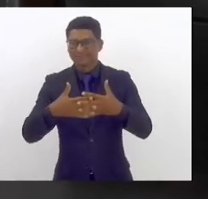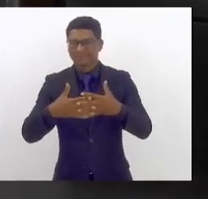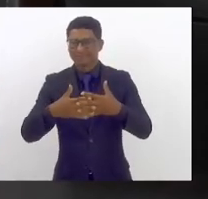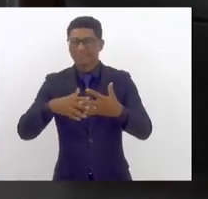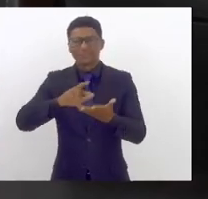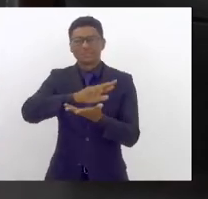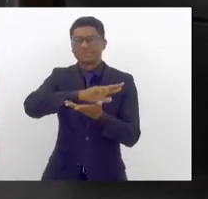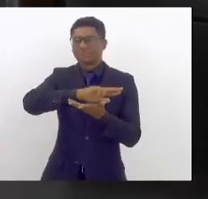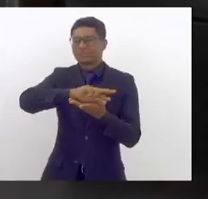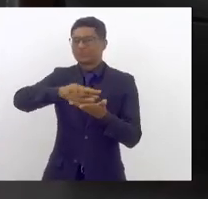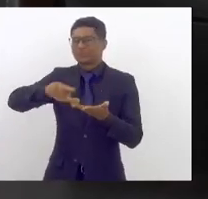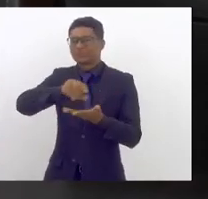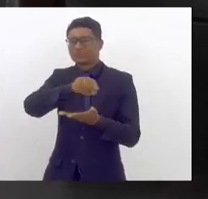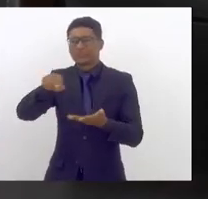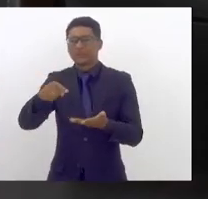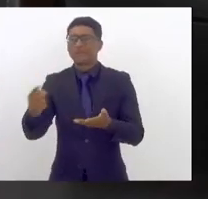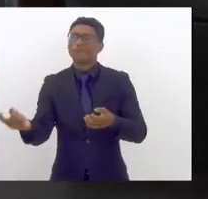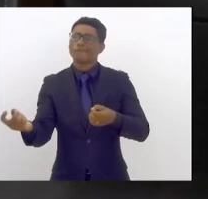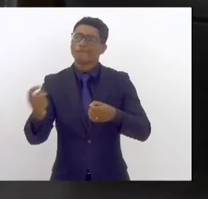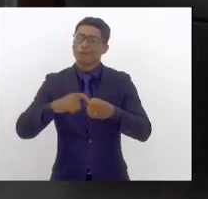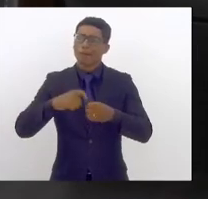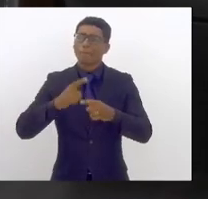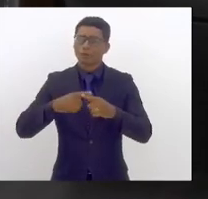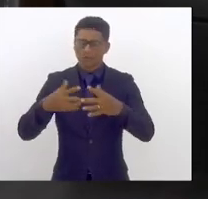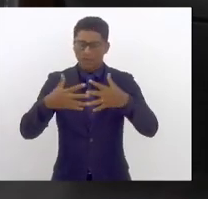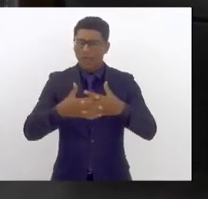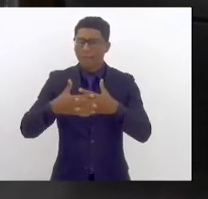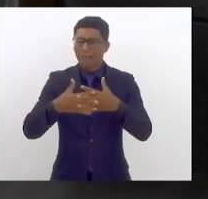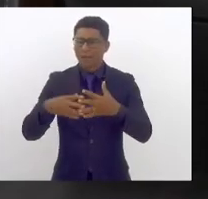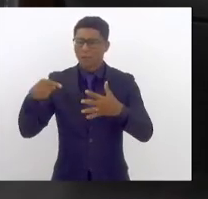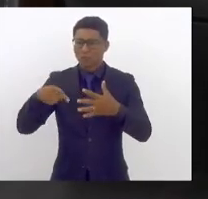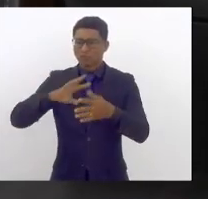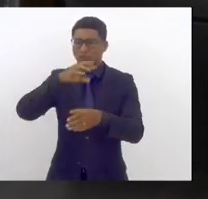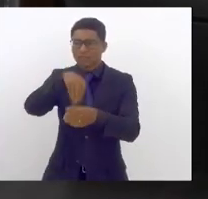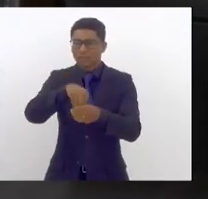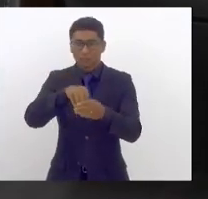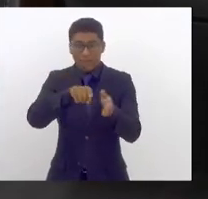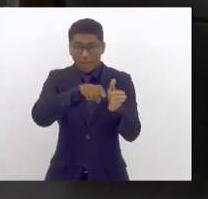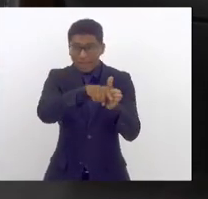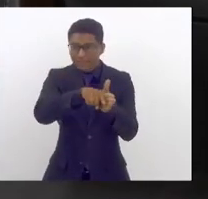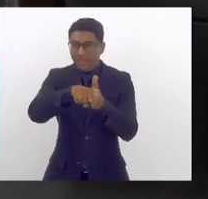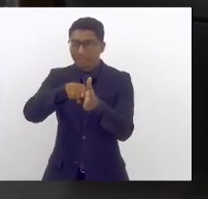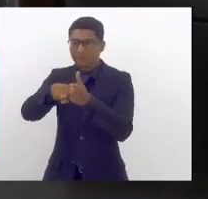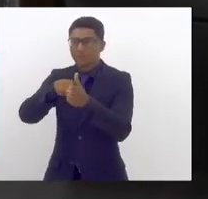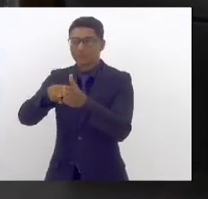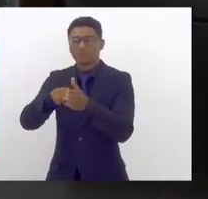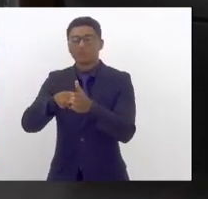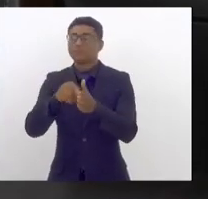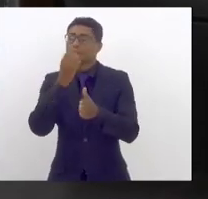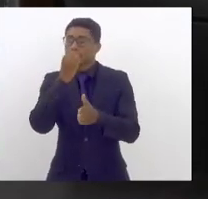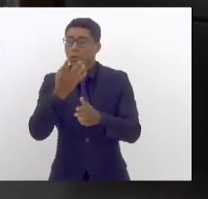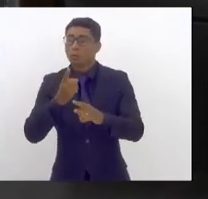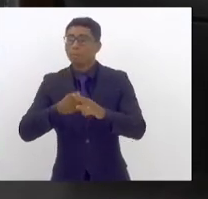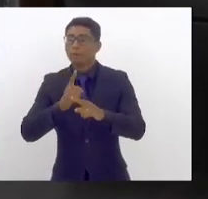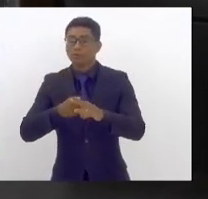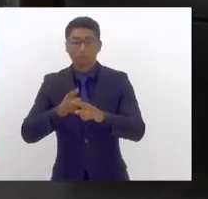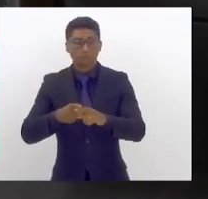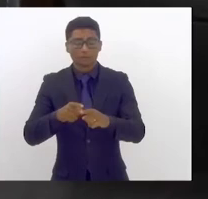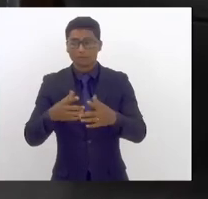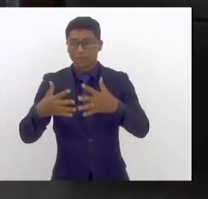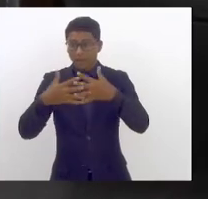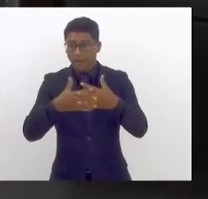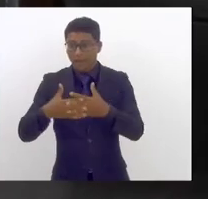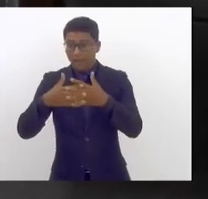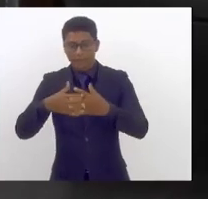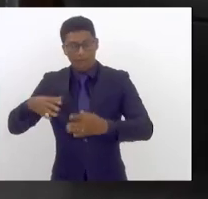essas carretas que realizam Esses exames é facilita muito para as mulheres porque elas vão até o território